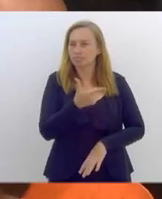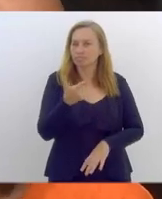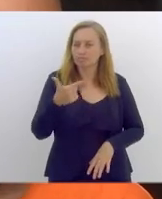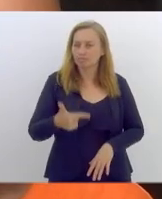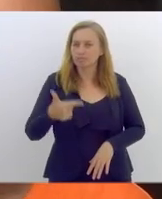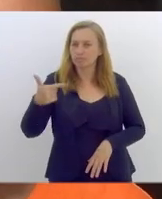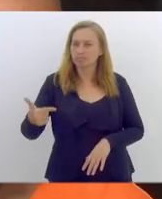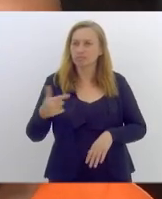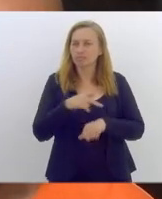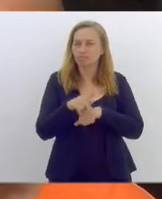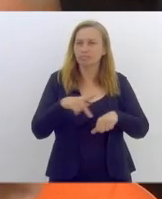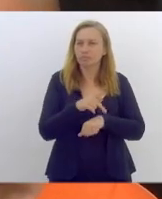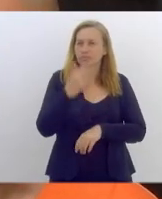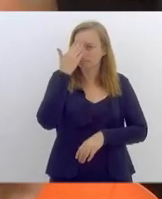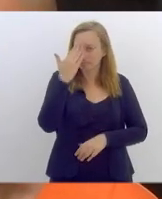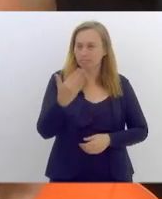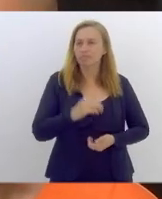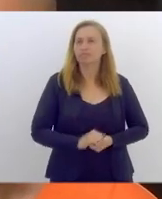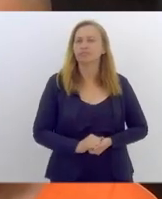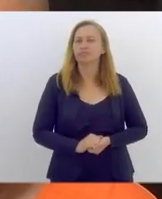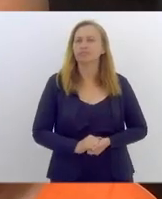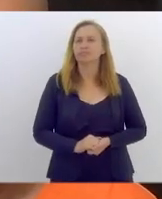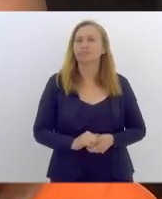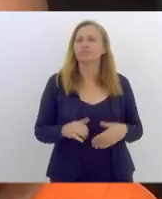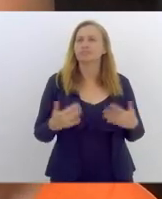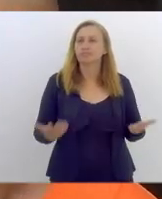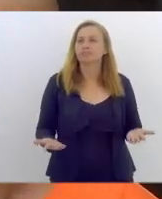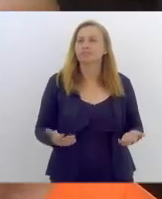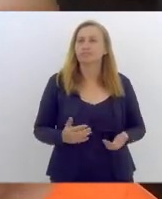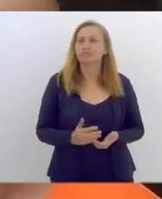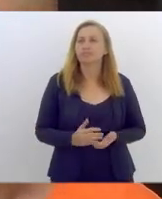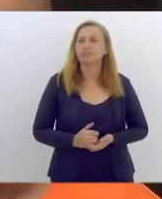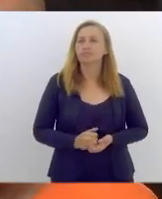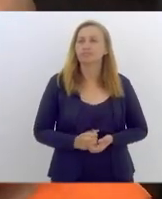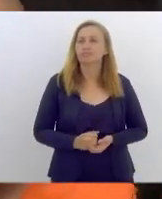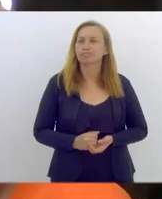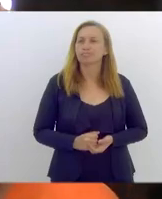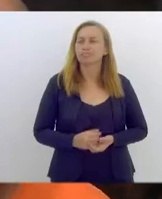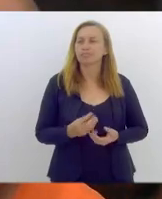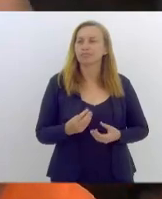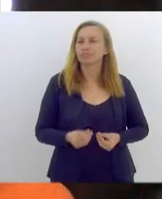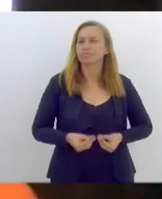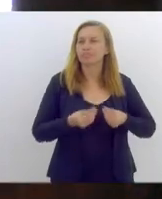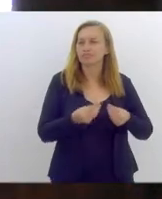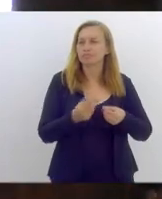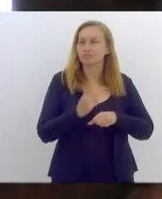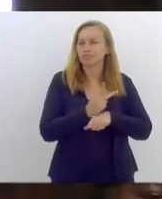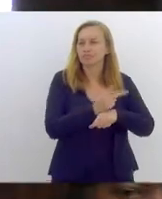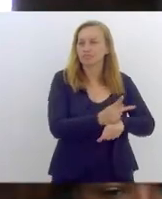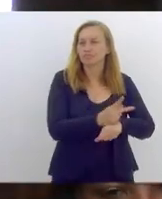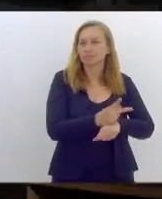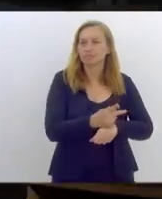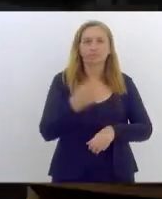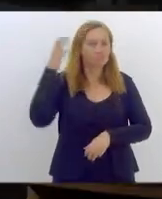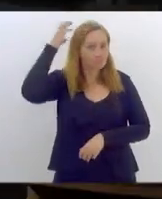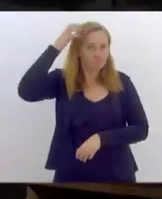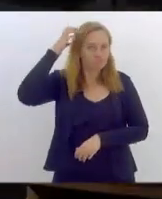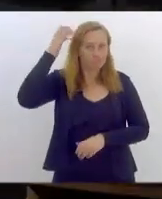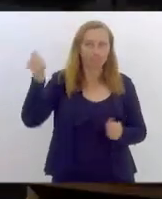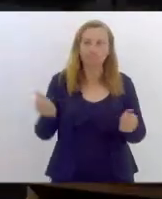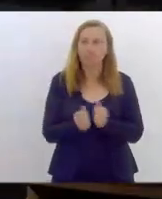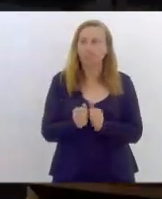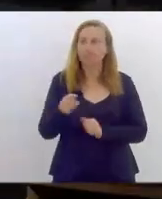22 países. Muito obrigada. Então, declaro entregue. Junta aqui, gente, por